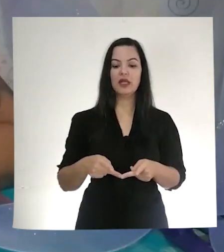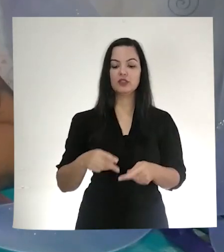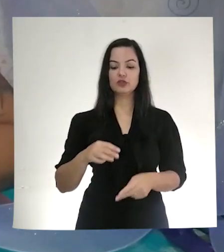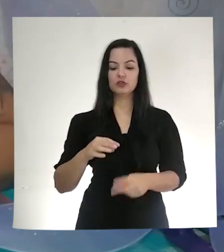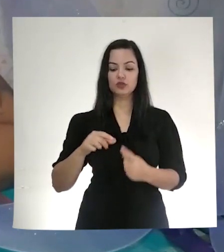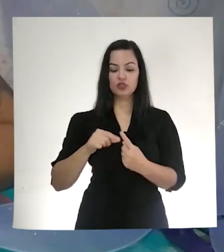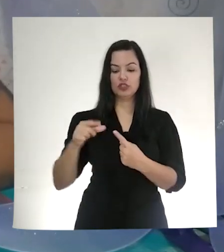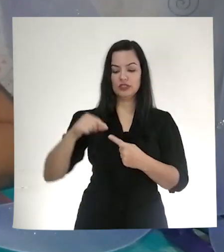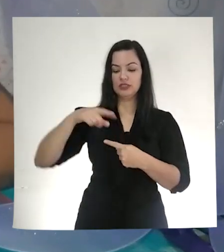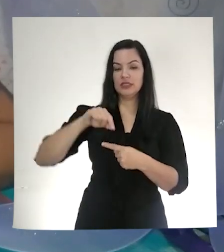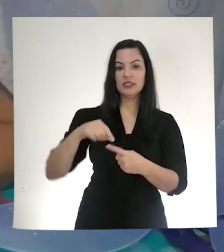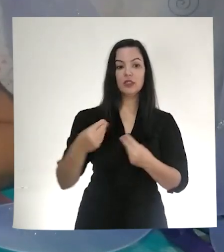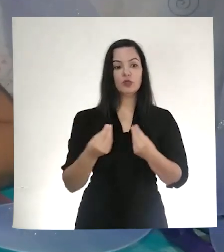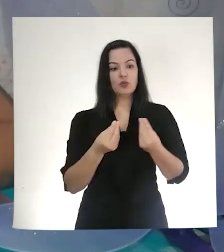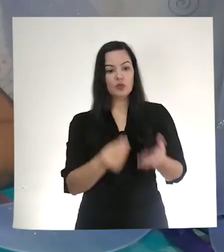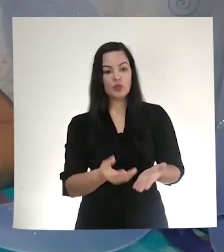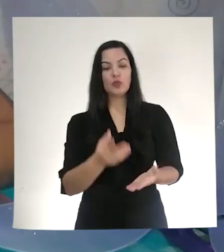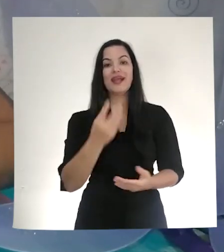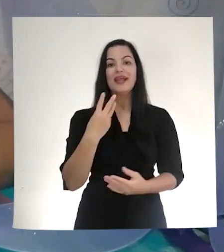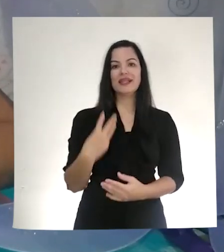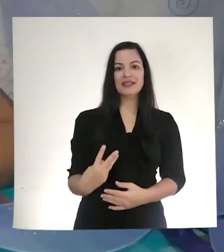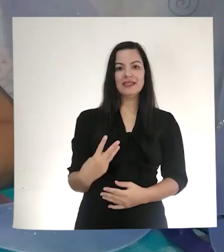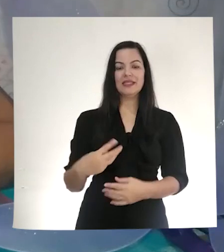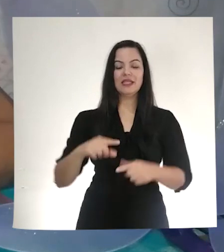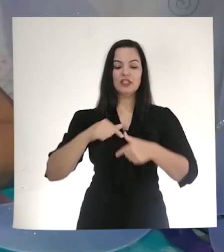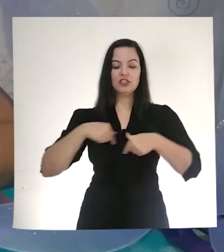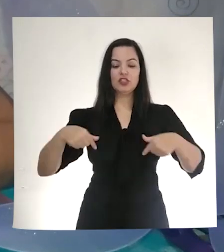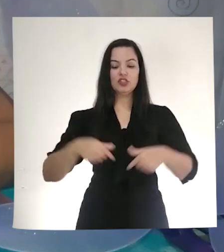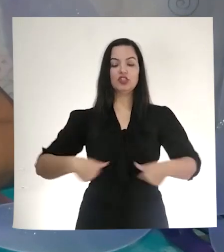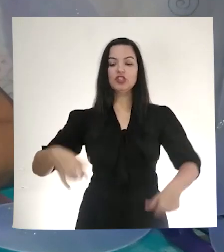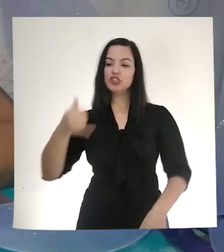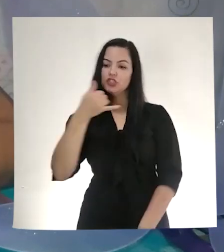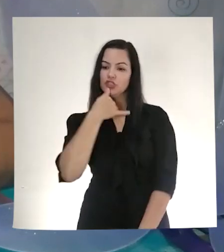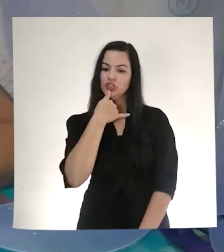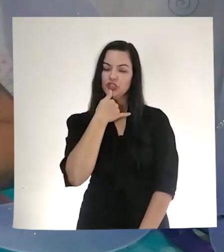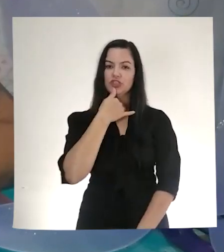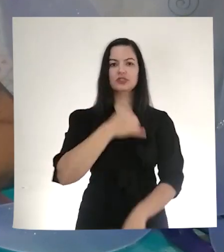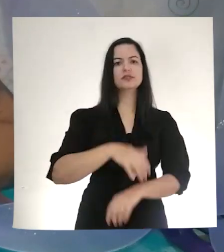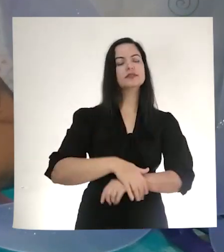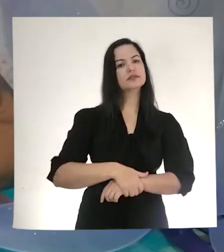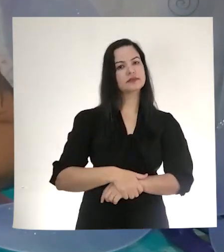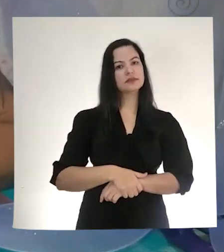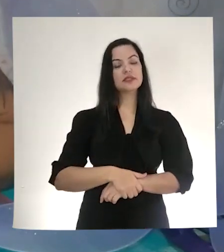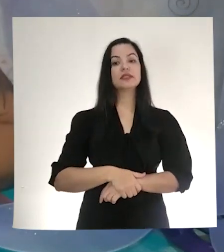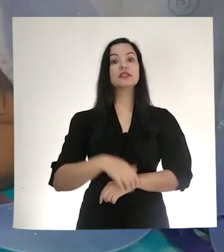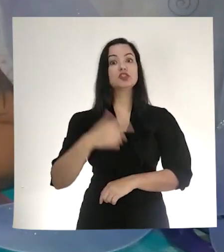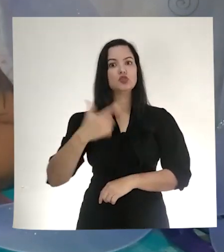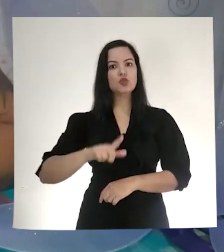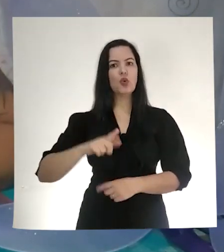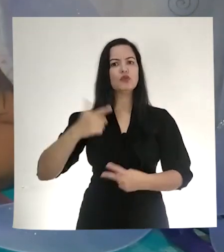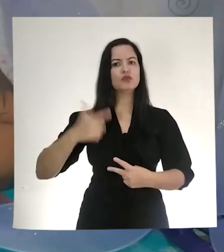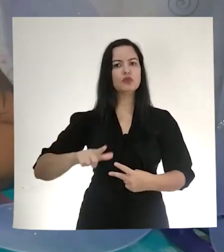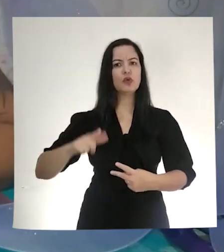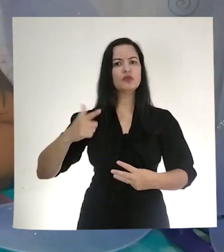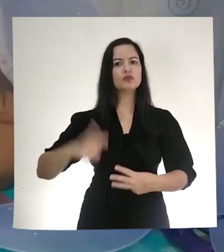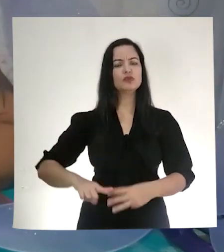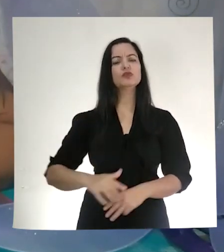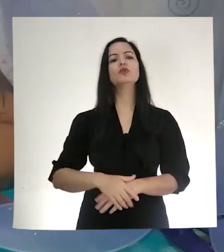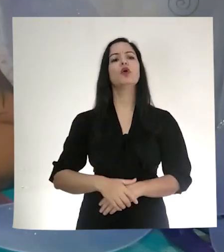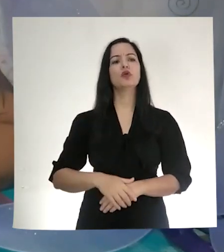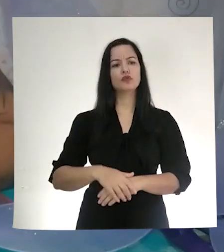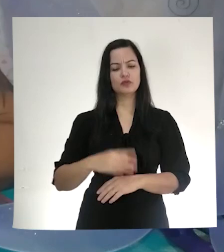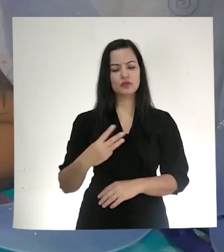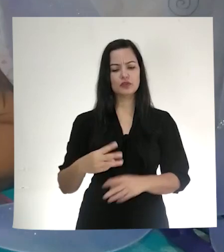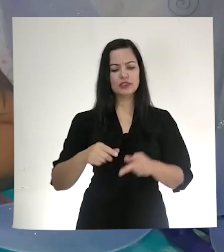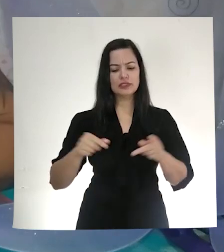tristes. 3 pratos de trigo para 3 tigres tristes. 3 pratos de trigo para